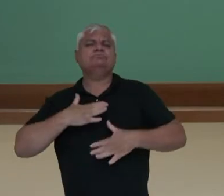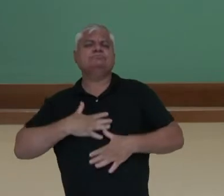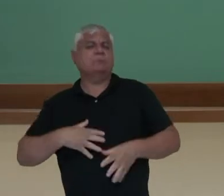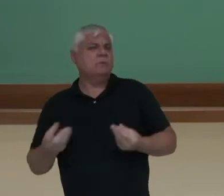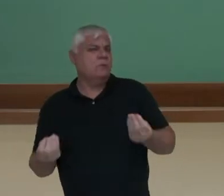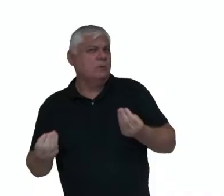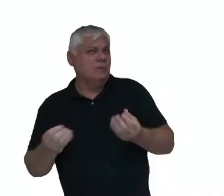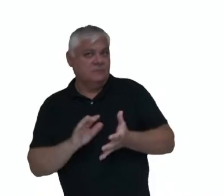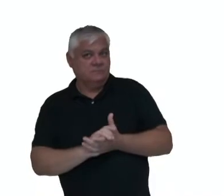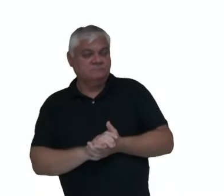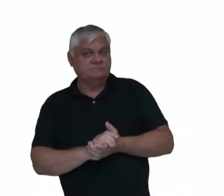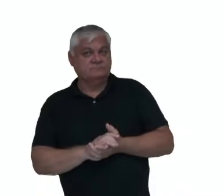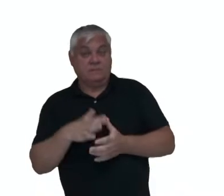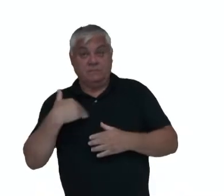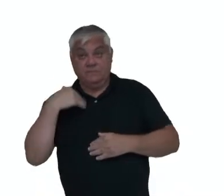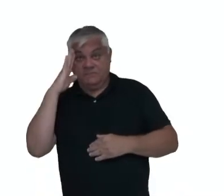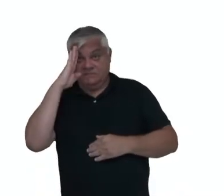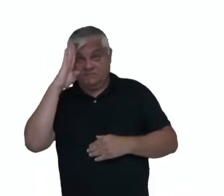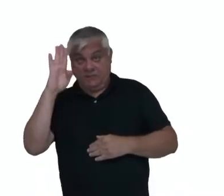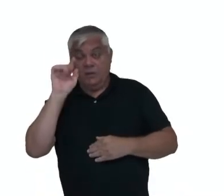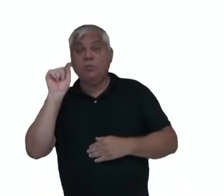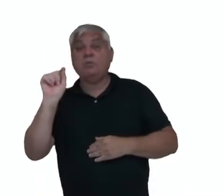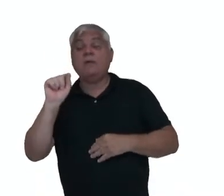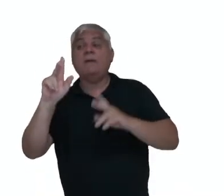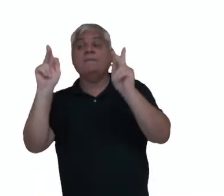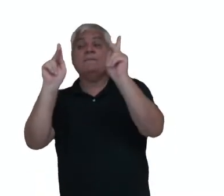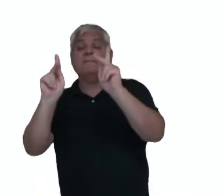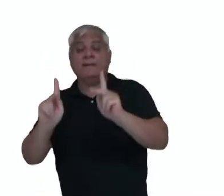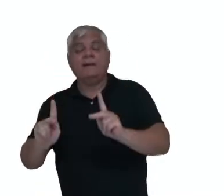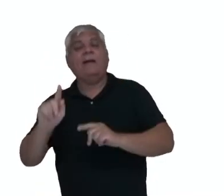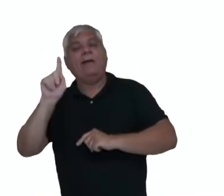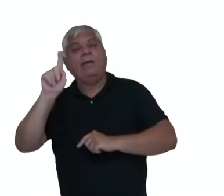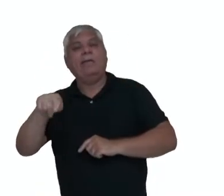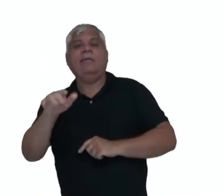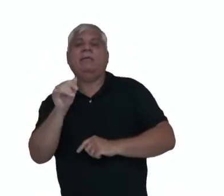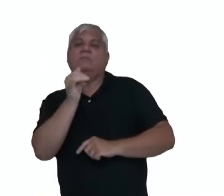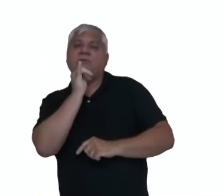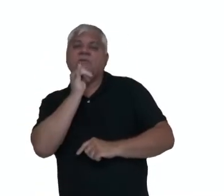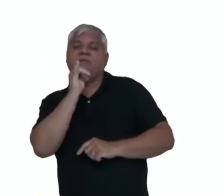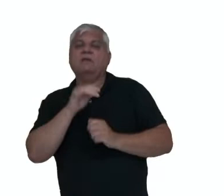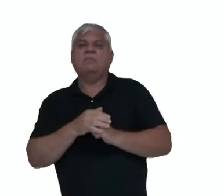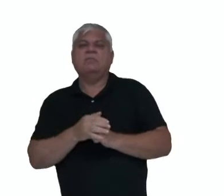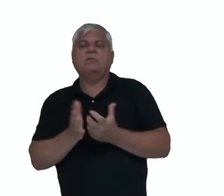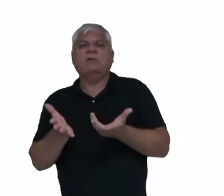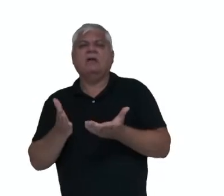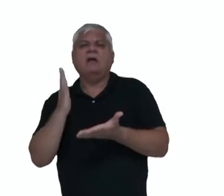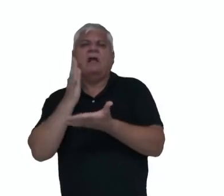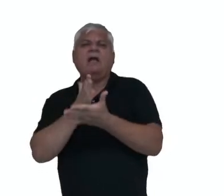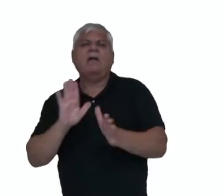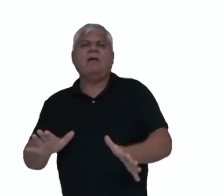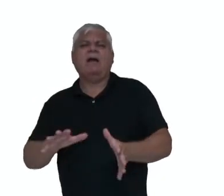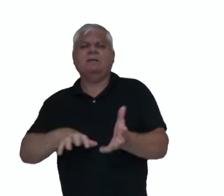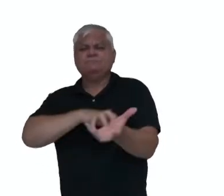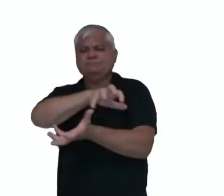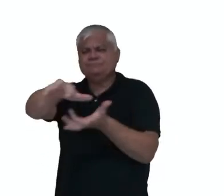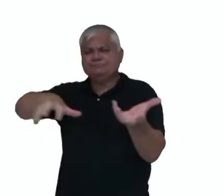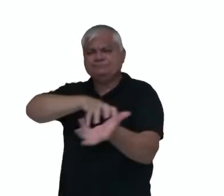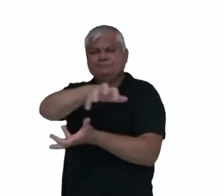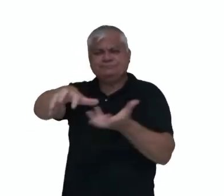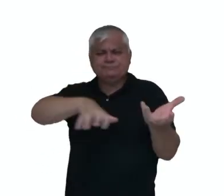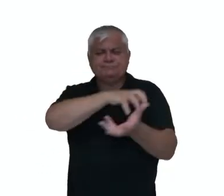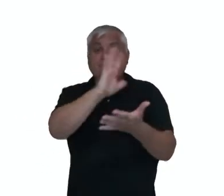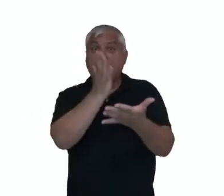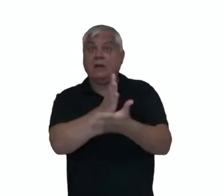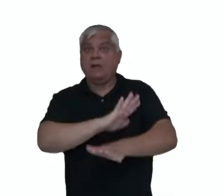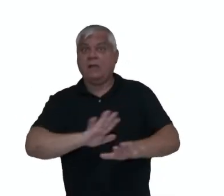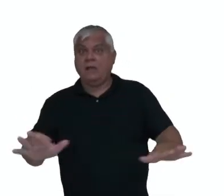ali, ó, as principais preocupações da Pax Romana era, de fato, afastar a ameaça de rebeliões provinciais no